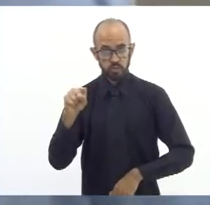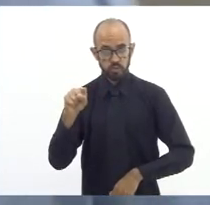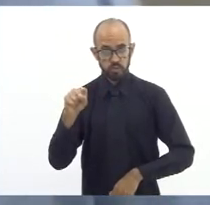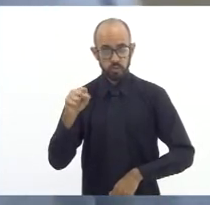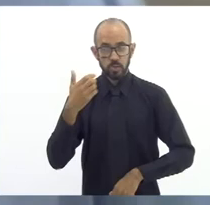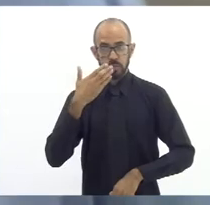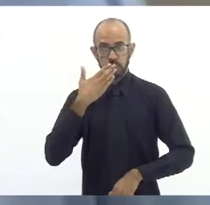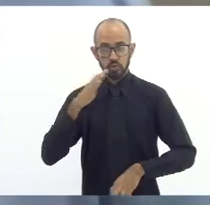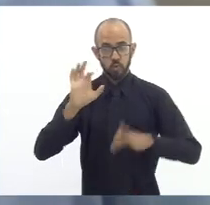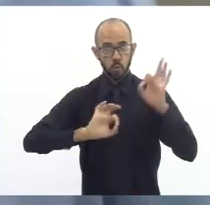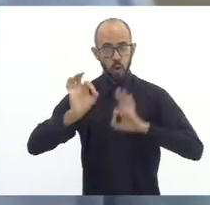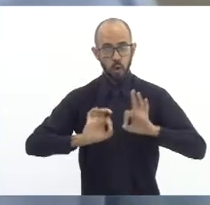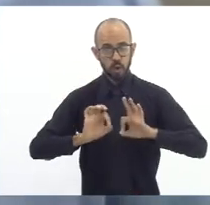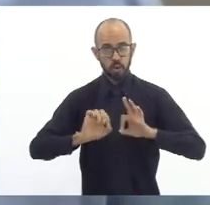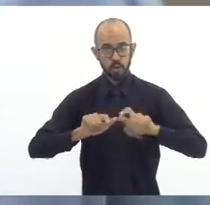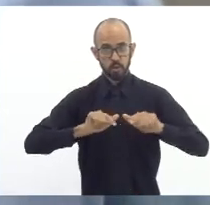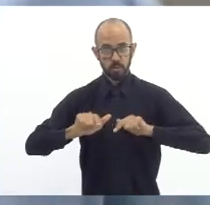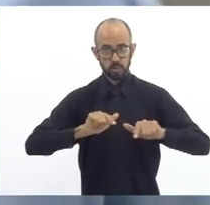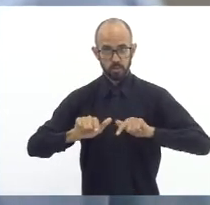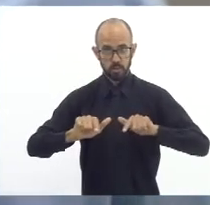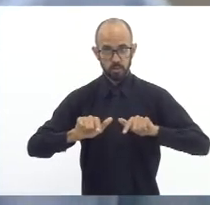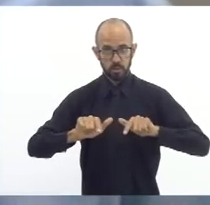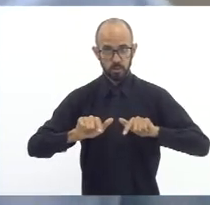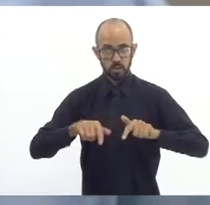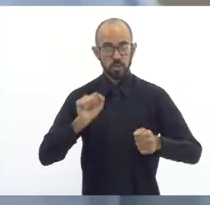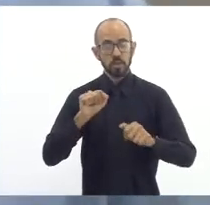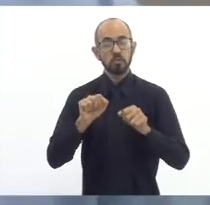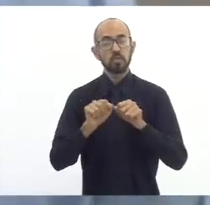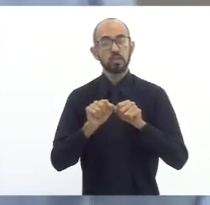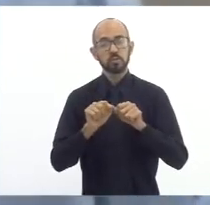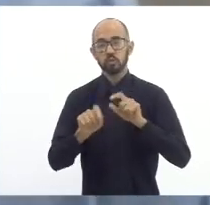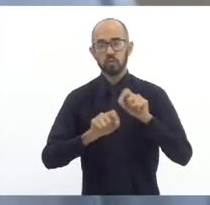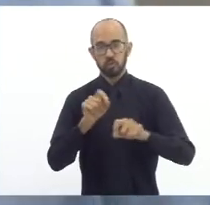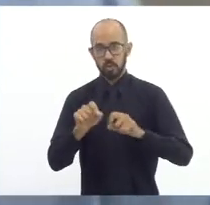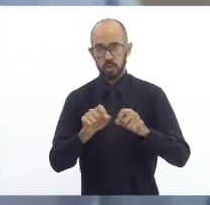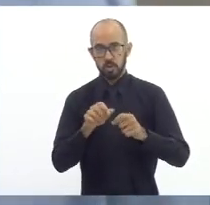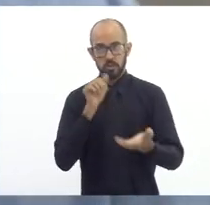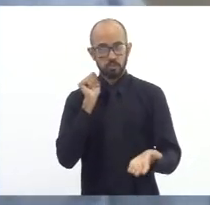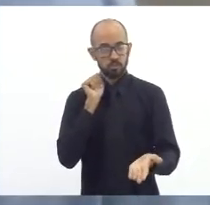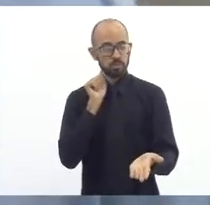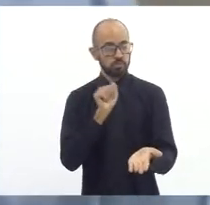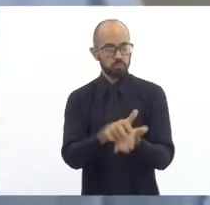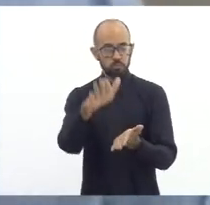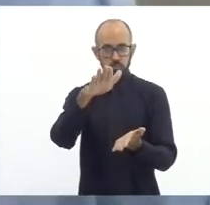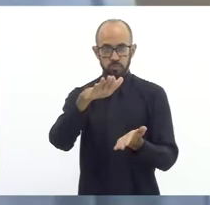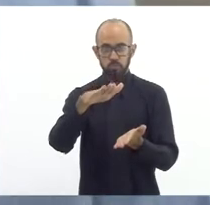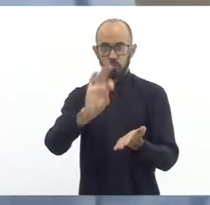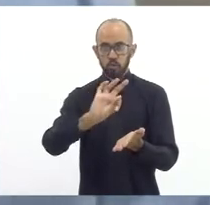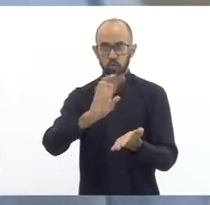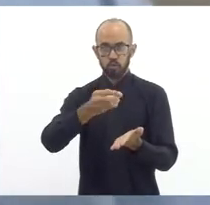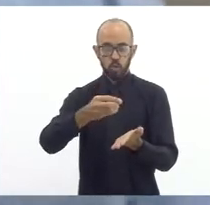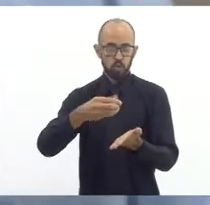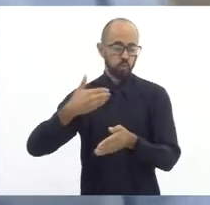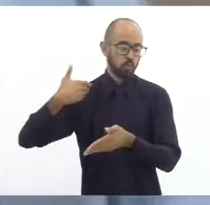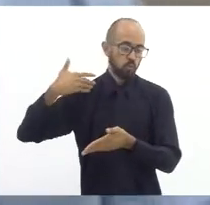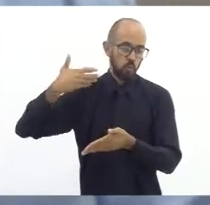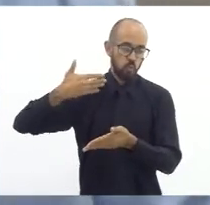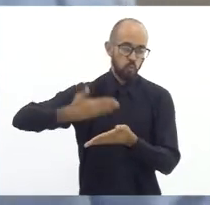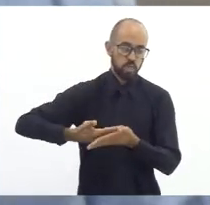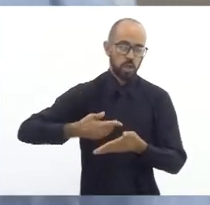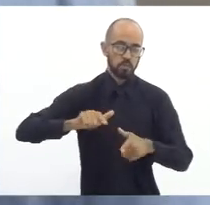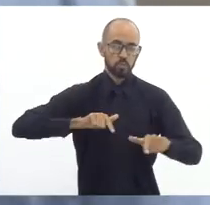demitiu, desligando esses fiscais com todo o tempo que tem de serviço